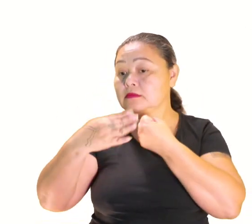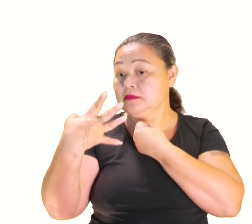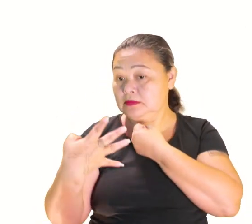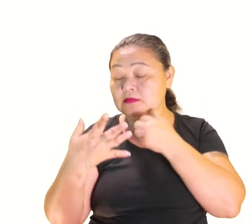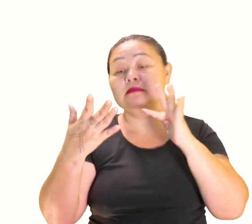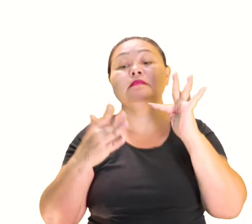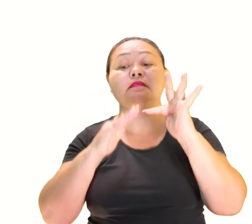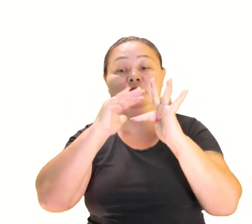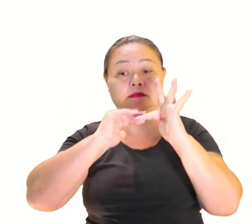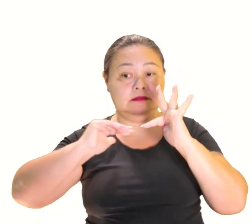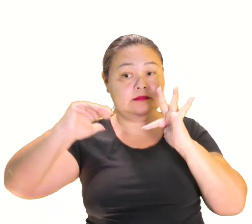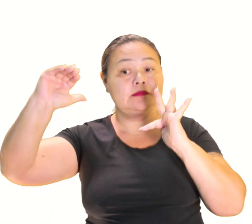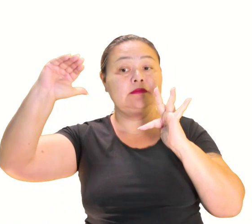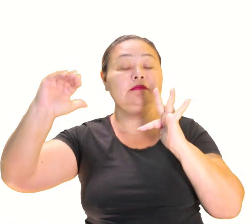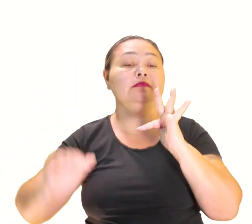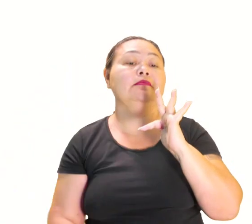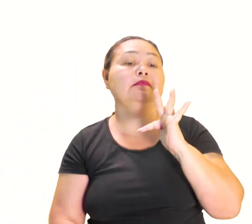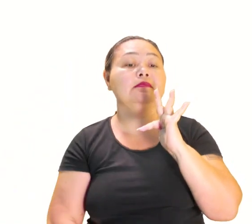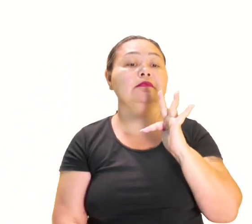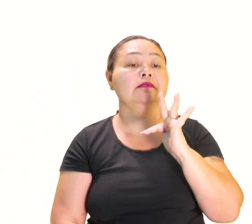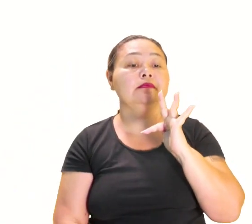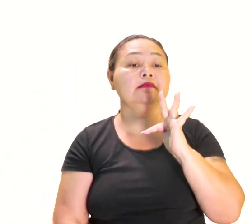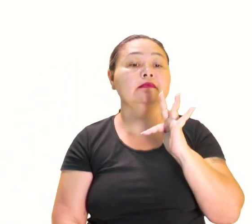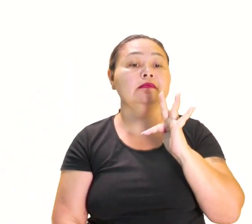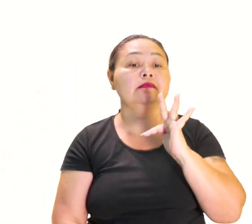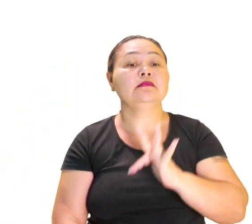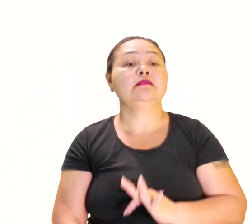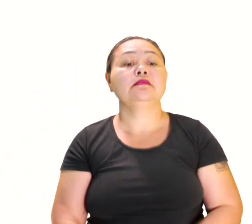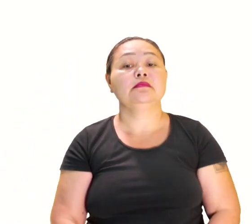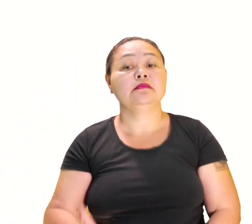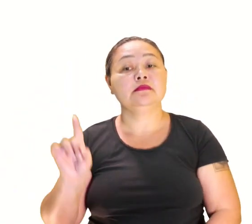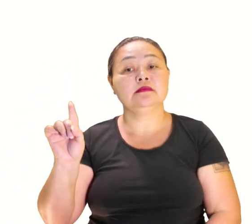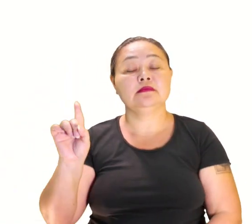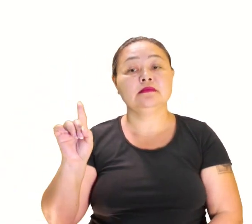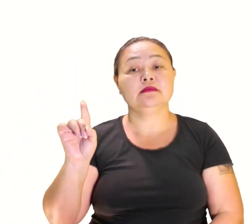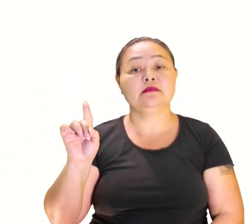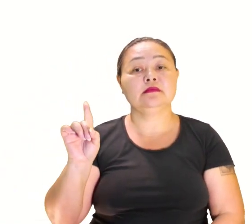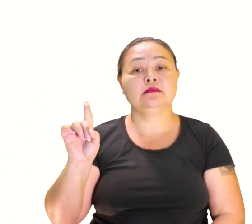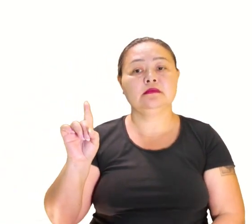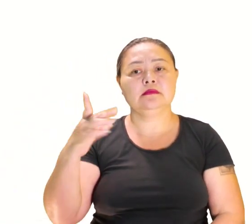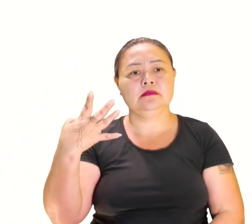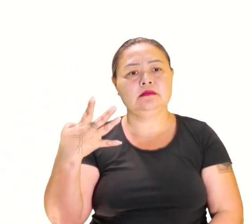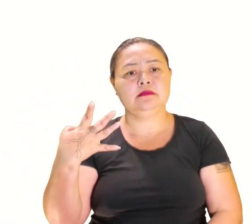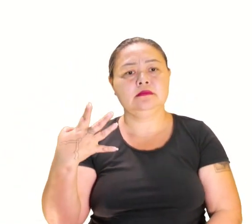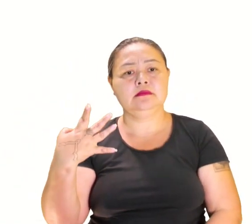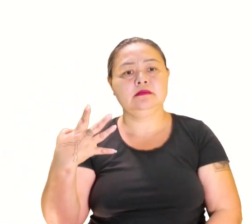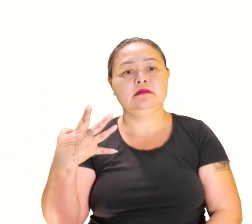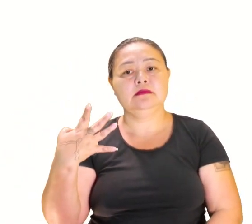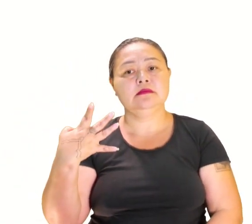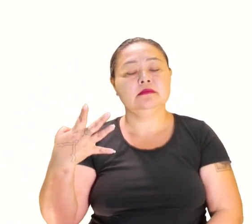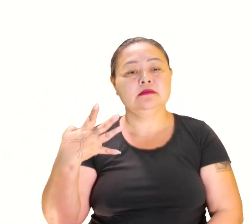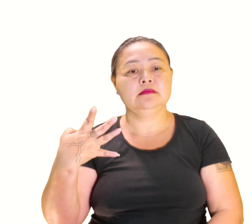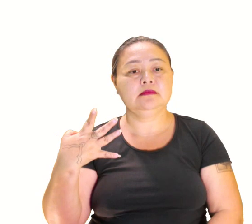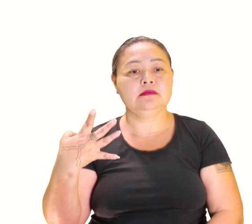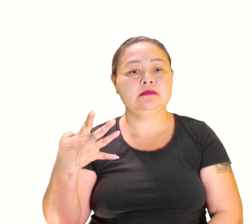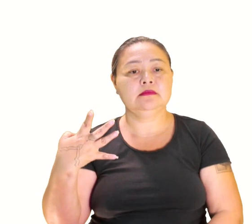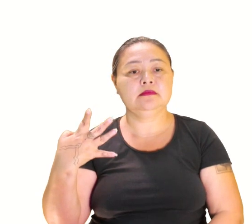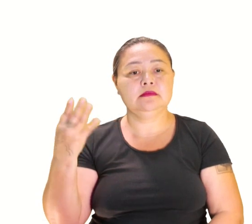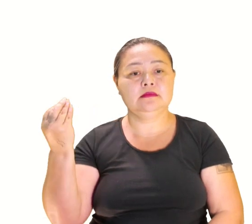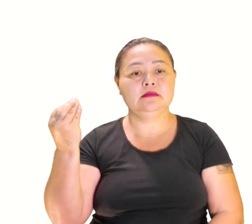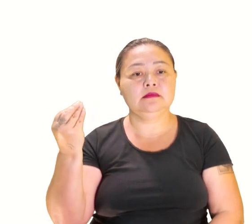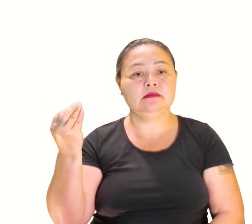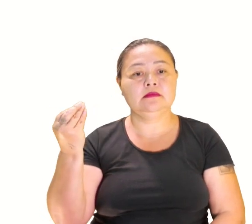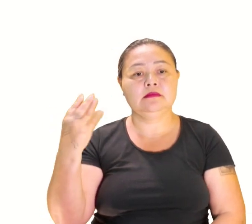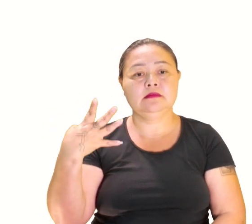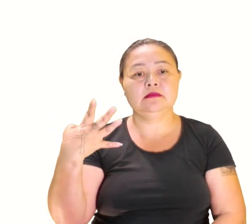Então, crescente. Vamos lá. Tá, é base 2 ou base 4? É 4, é 4. Vamos arrumar aqui o 4.